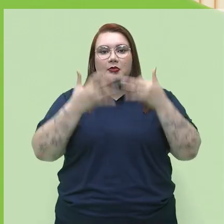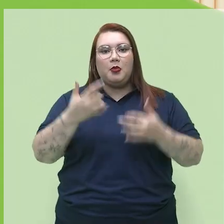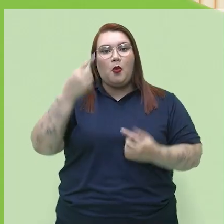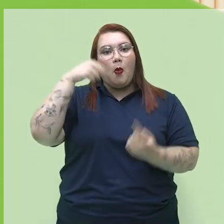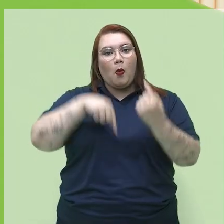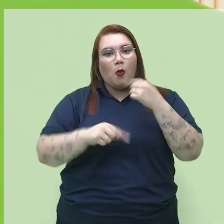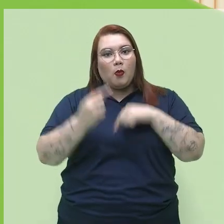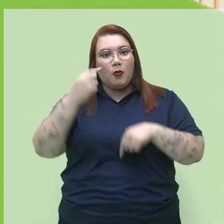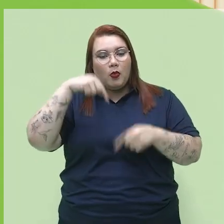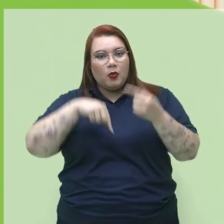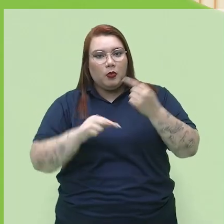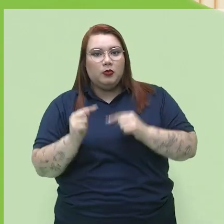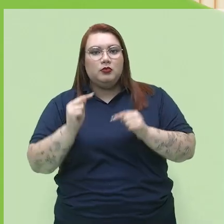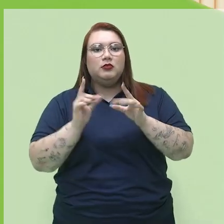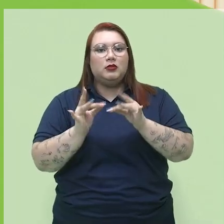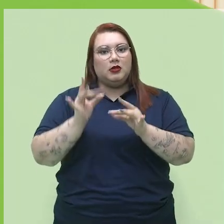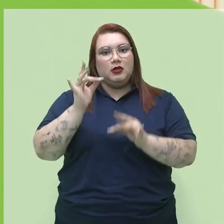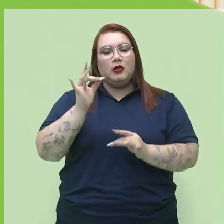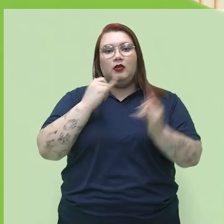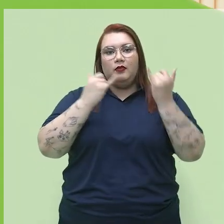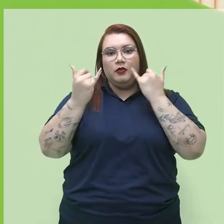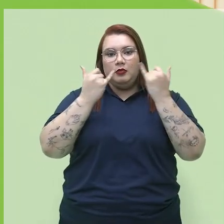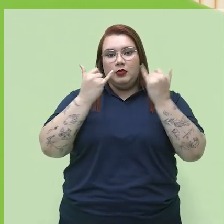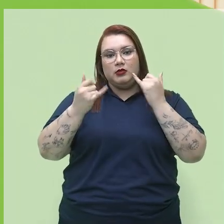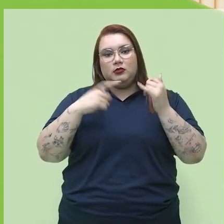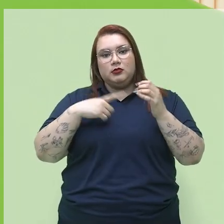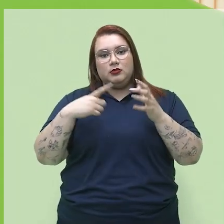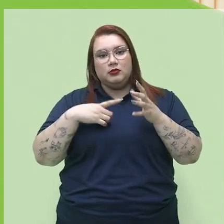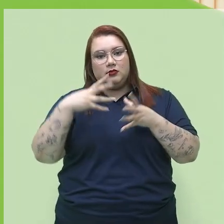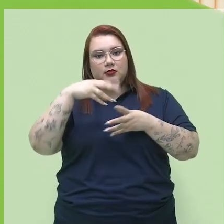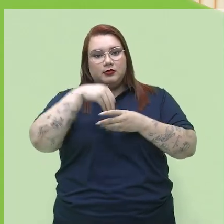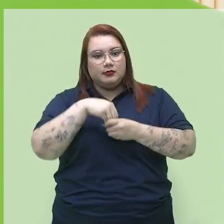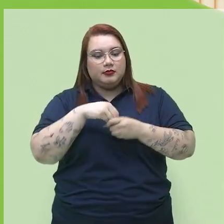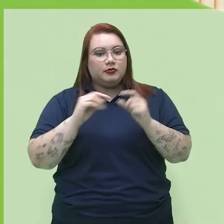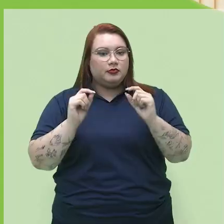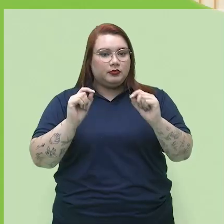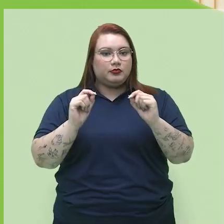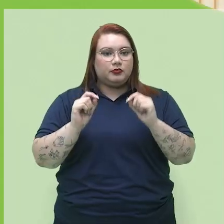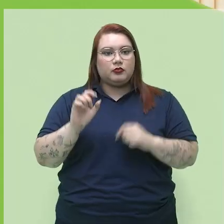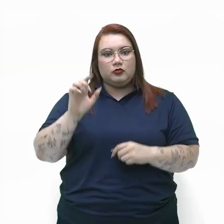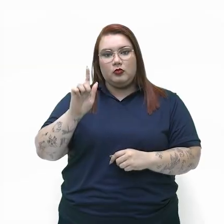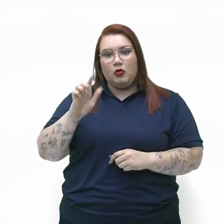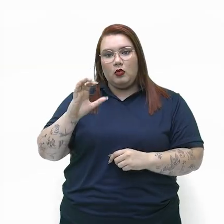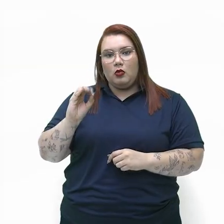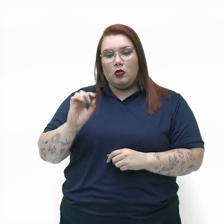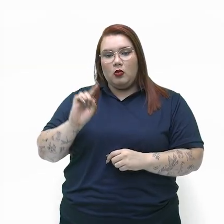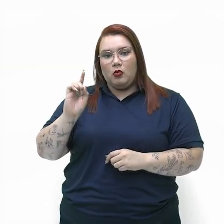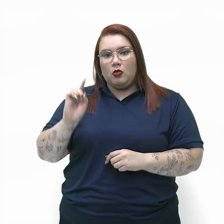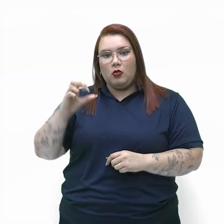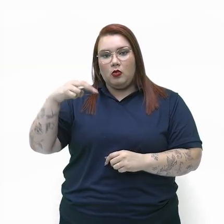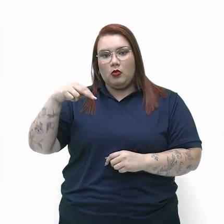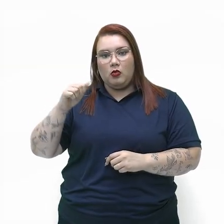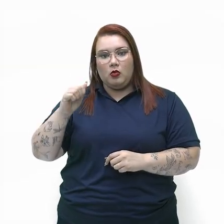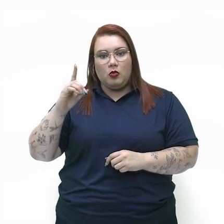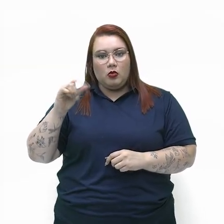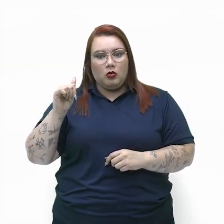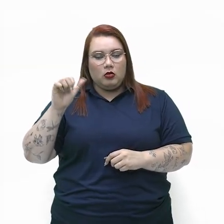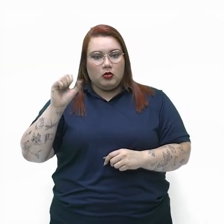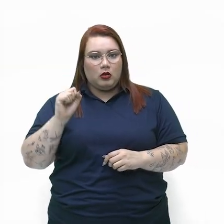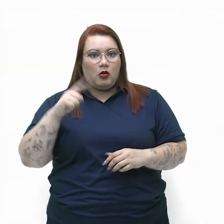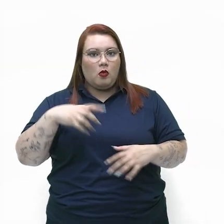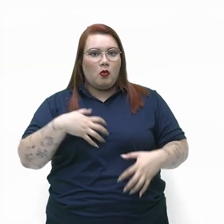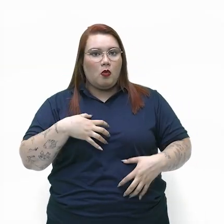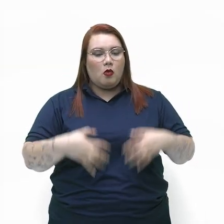melhor do que falar uma parte deles, né, que são produzidos exatamente nas gônadas. Então, as gônadas, elas são